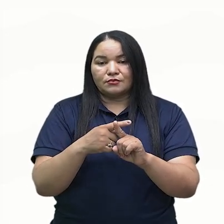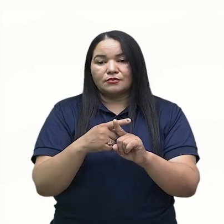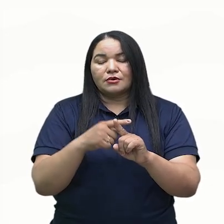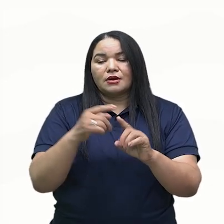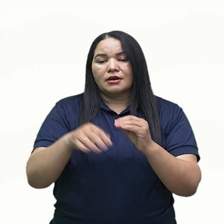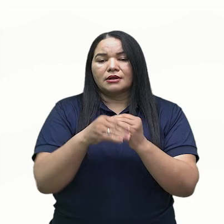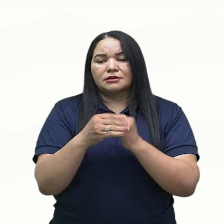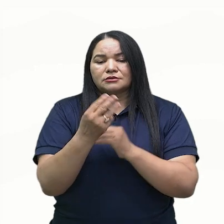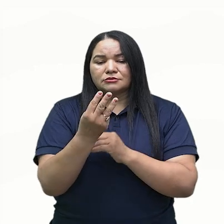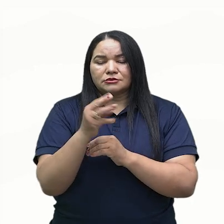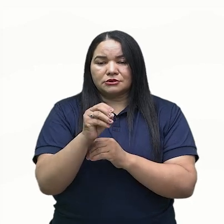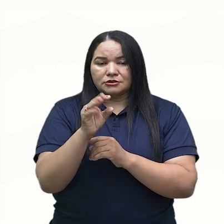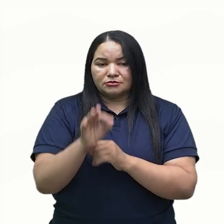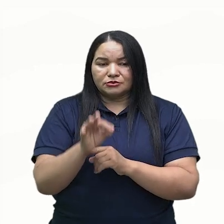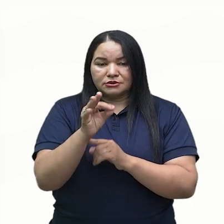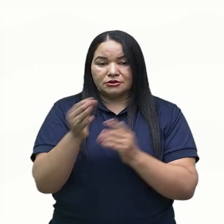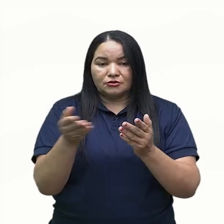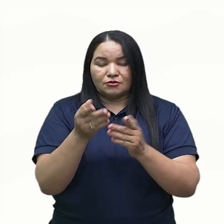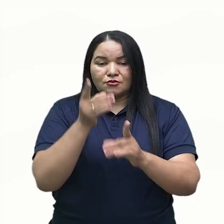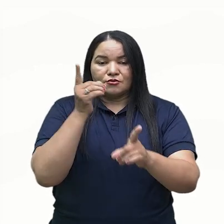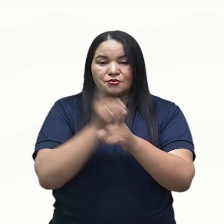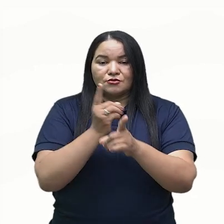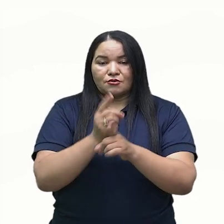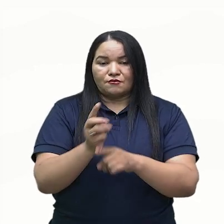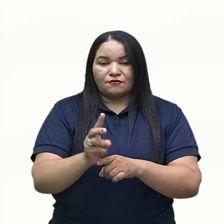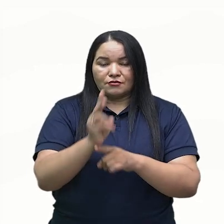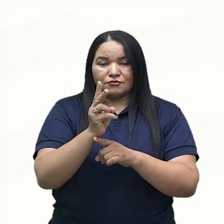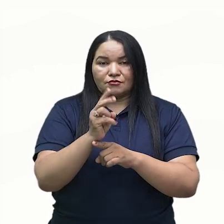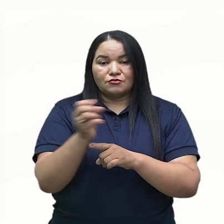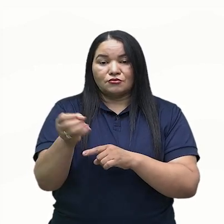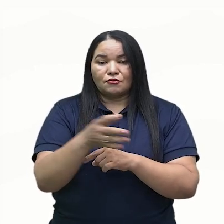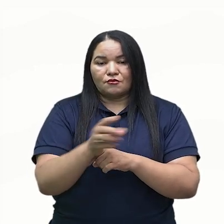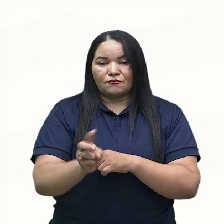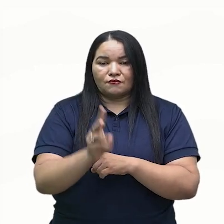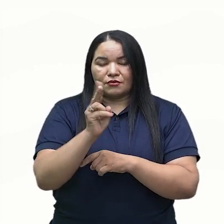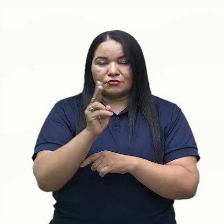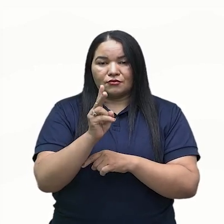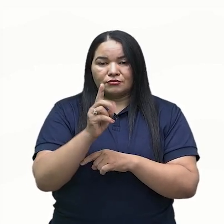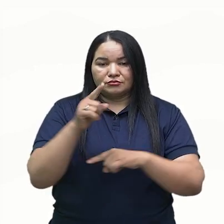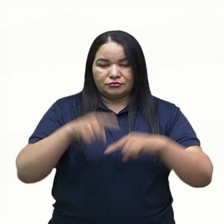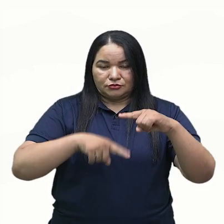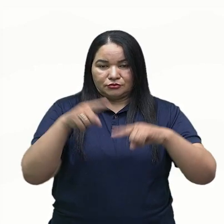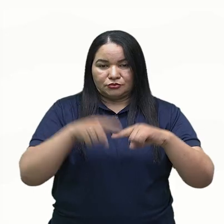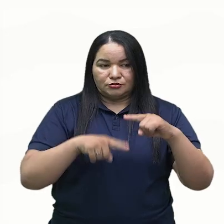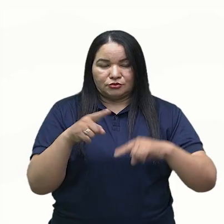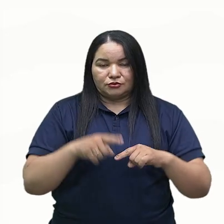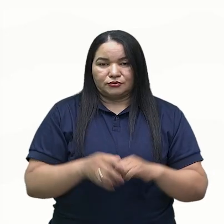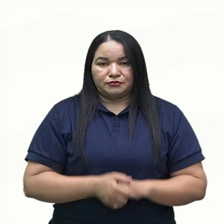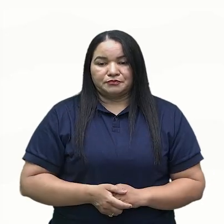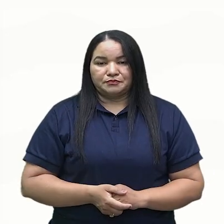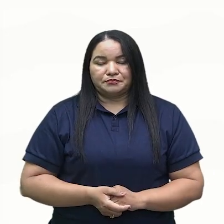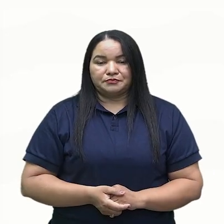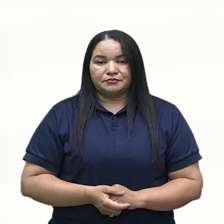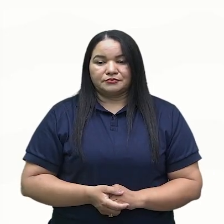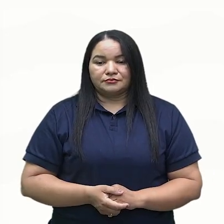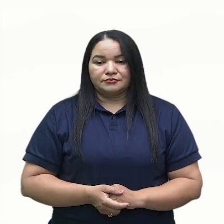sofreu um acréscimo de 30%. Determine o valor deste produto, o novo valor deste produto.